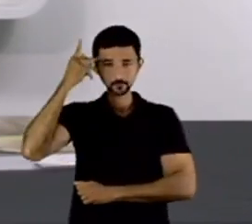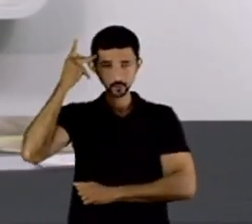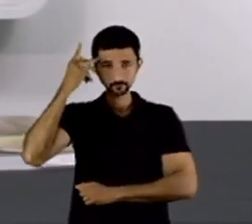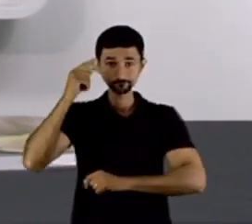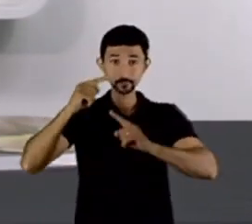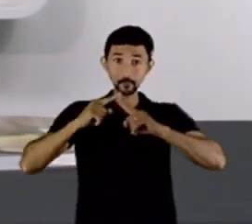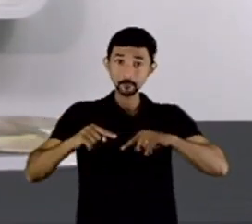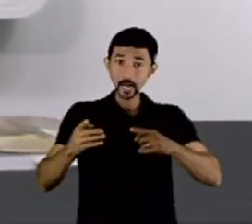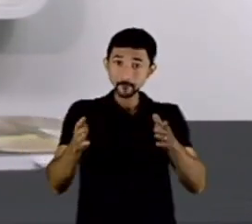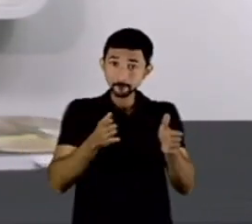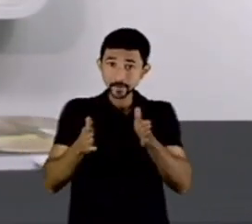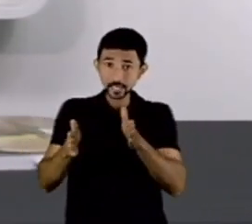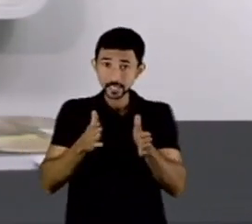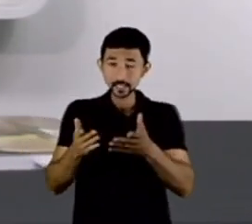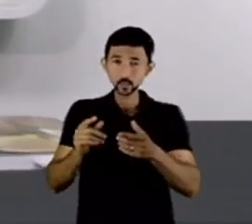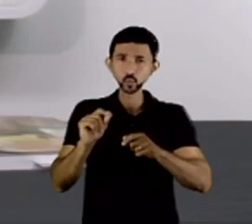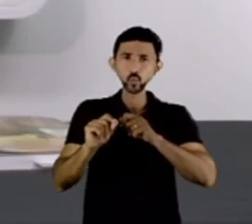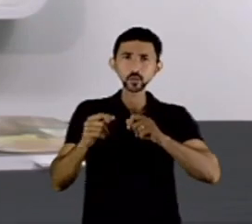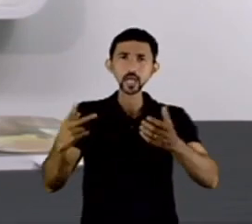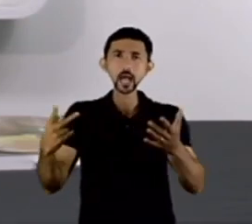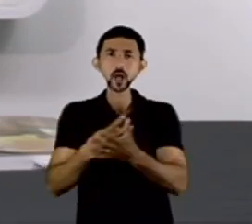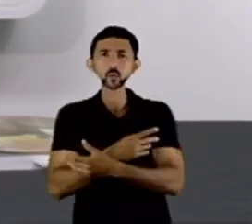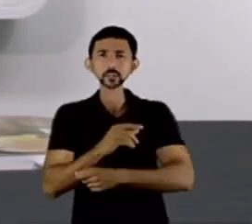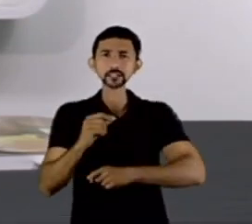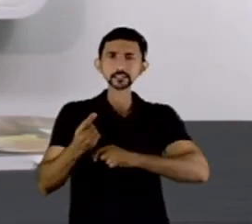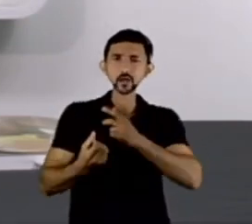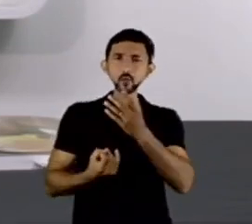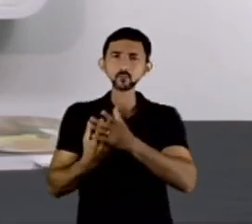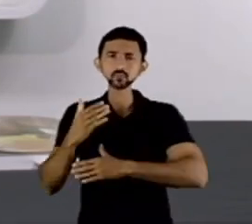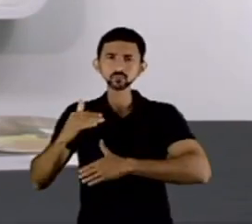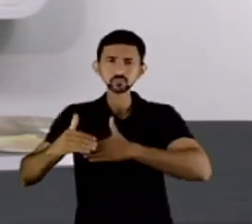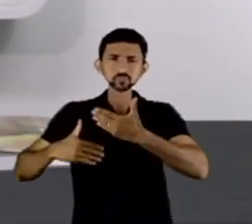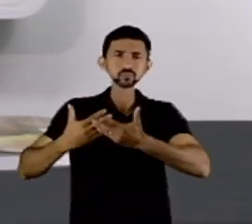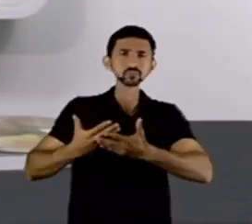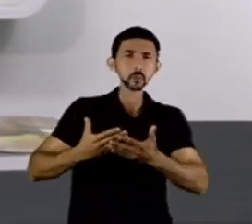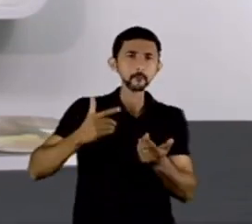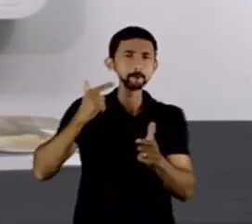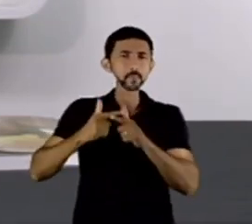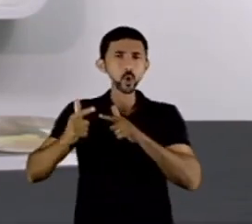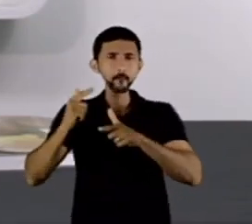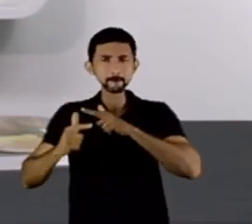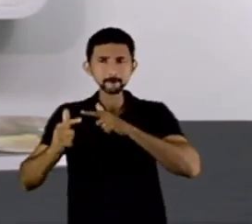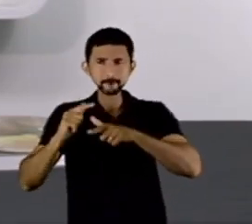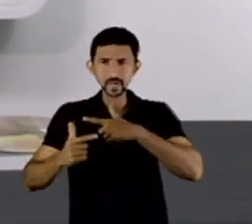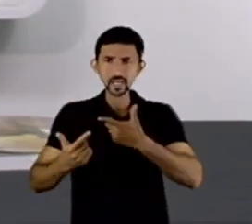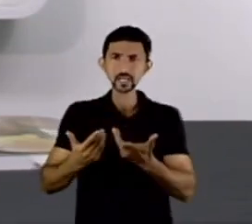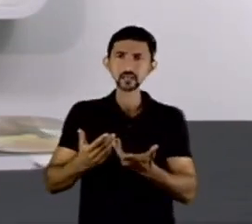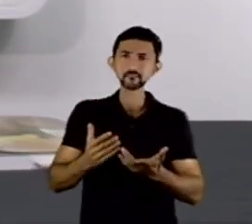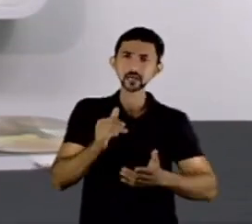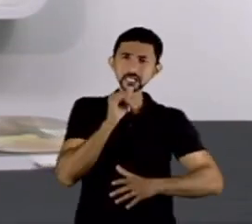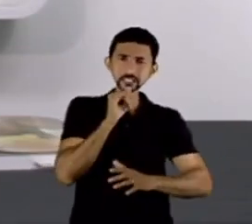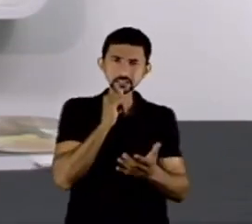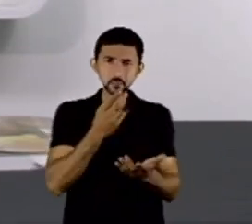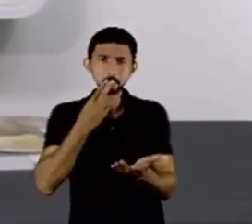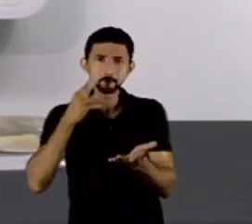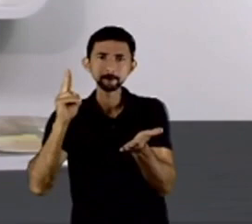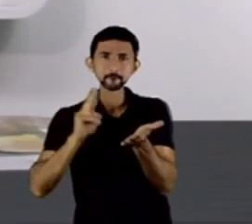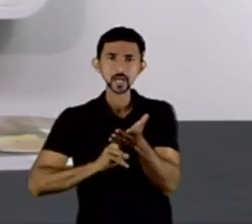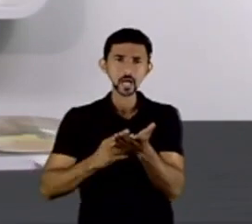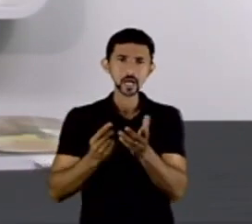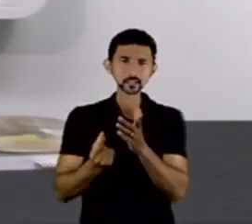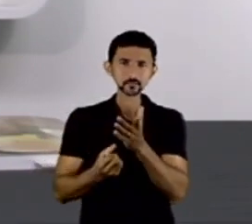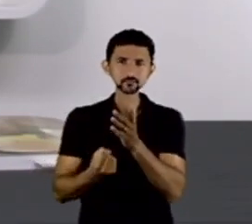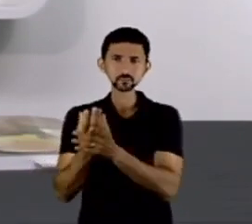que nesse momento começou a surgir cartas, né? Cartas onde o Arthur